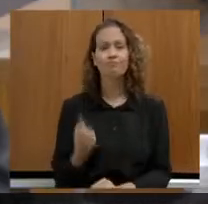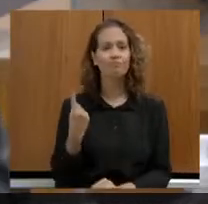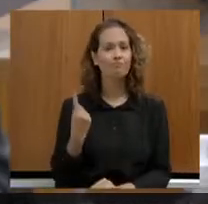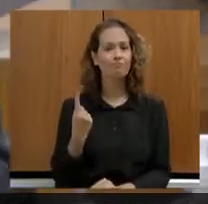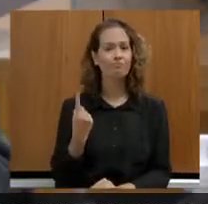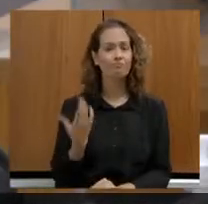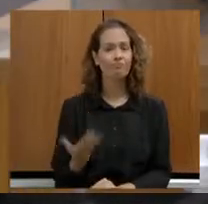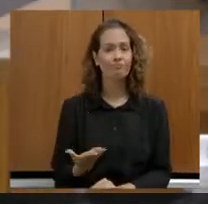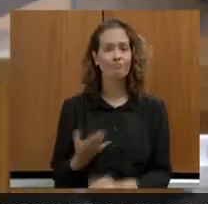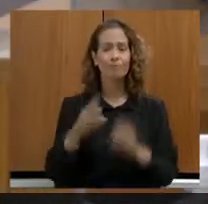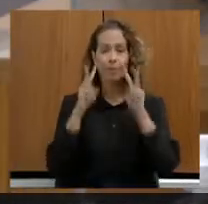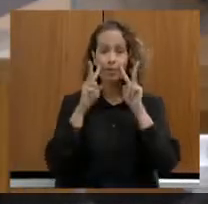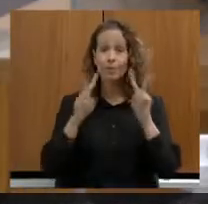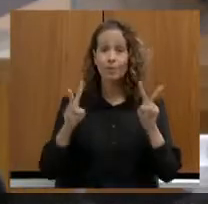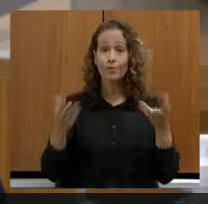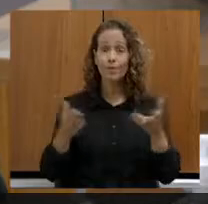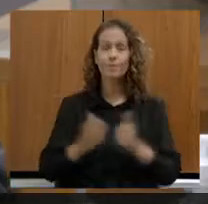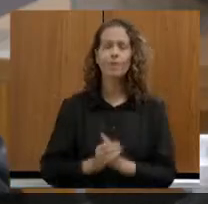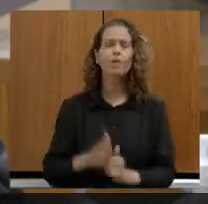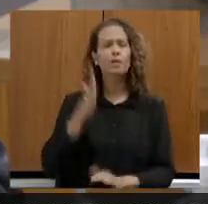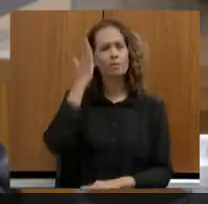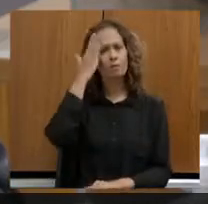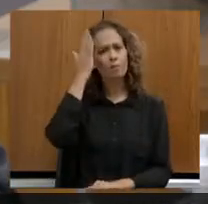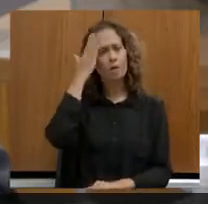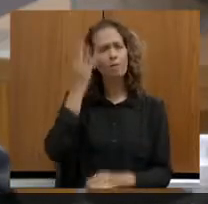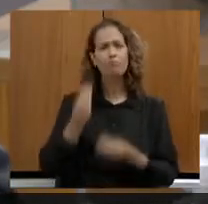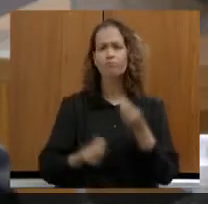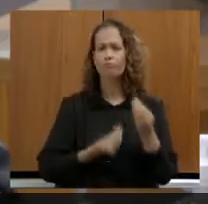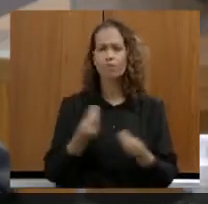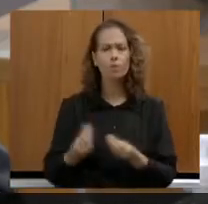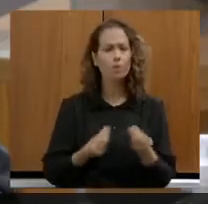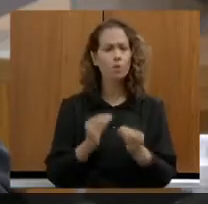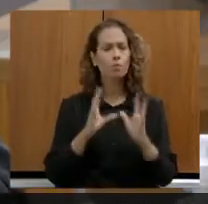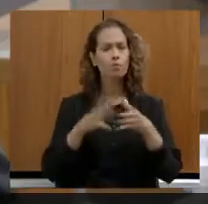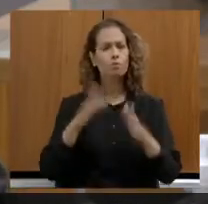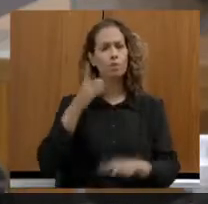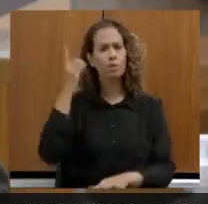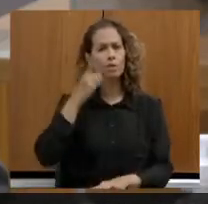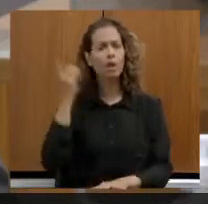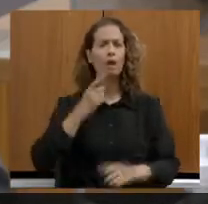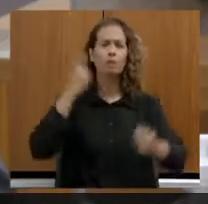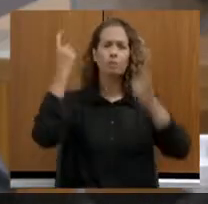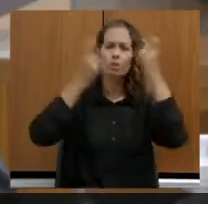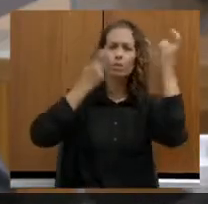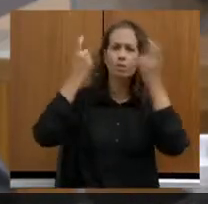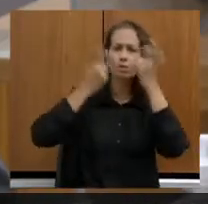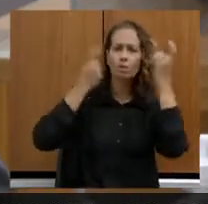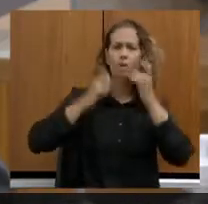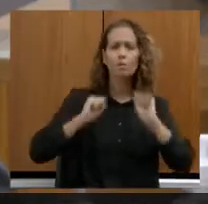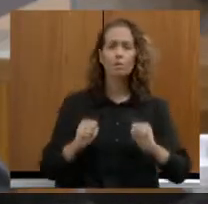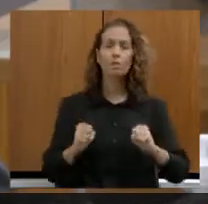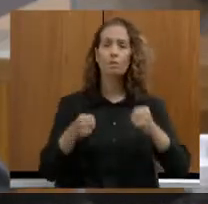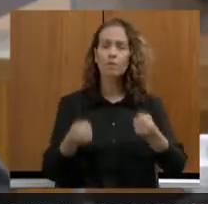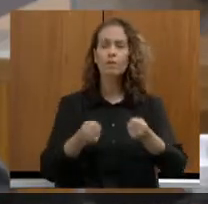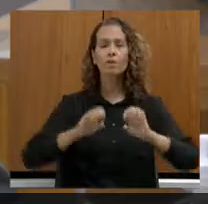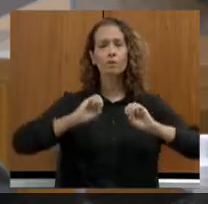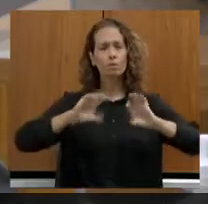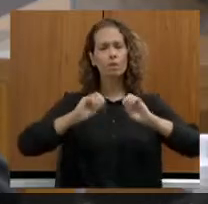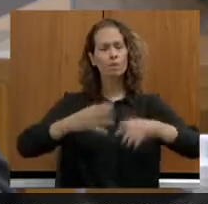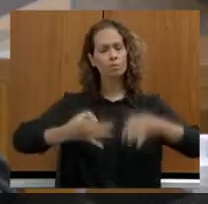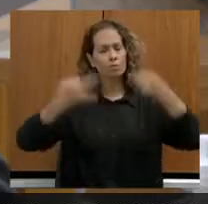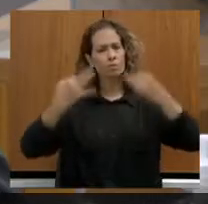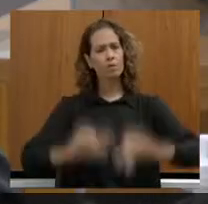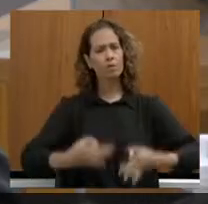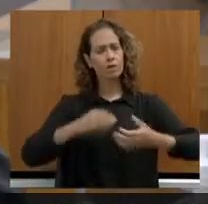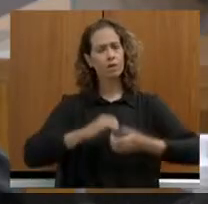nós sabemos das dificuldades que os deputados que preocupavam em defender uma educação correta